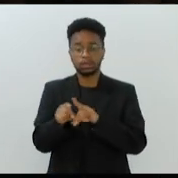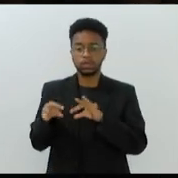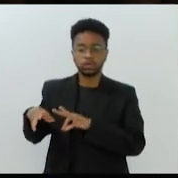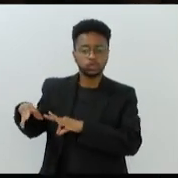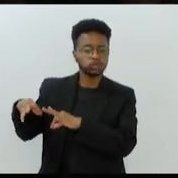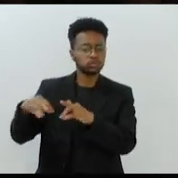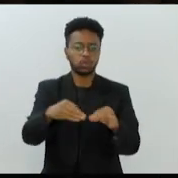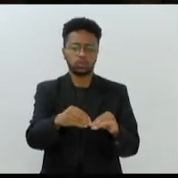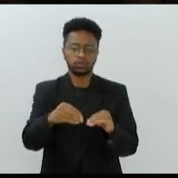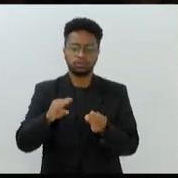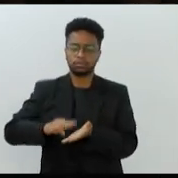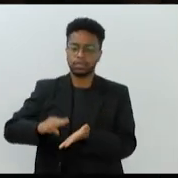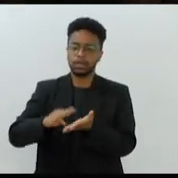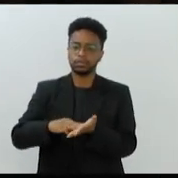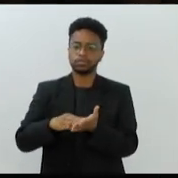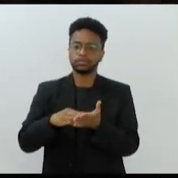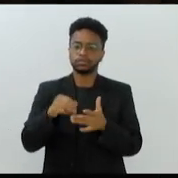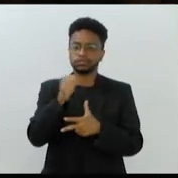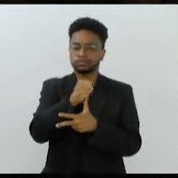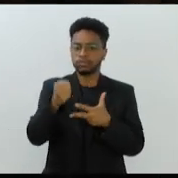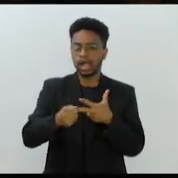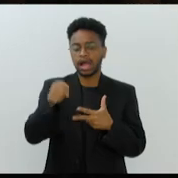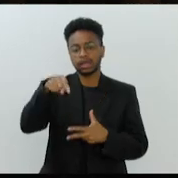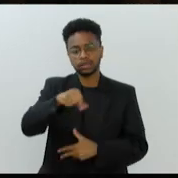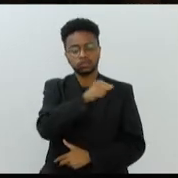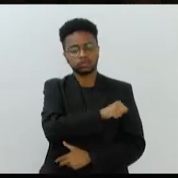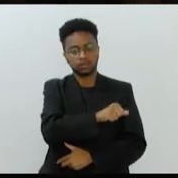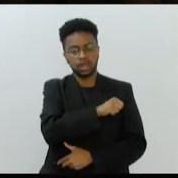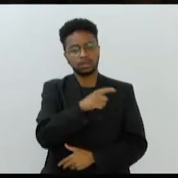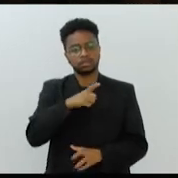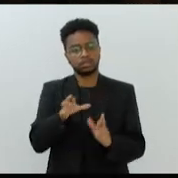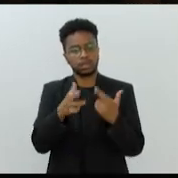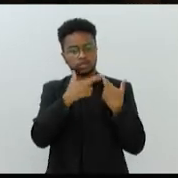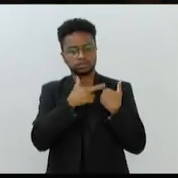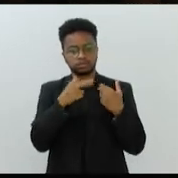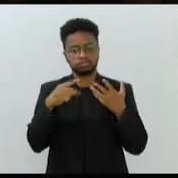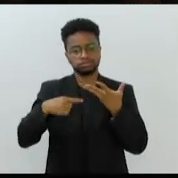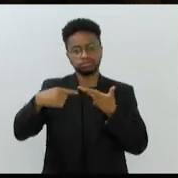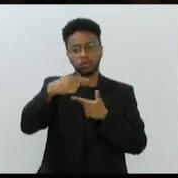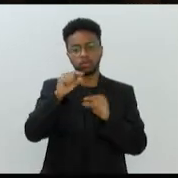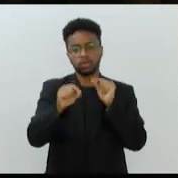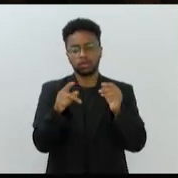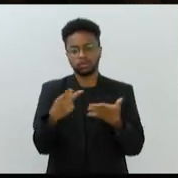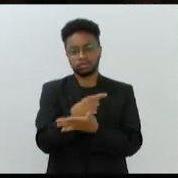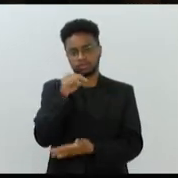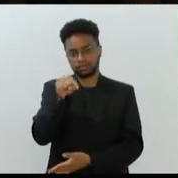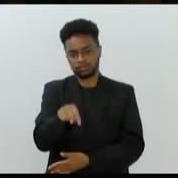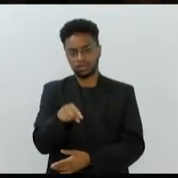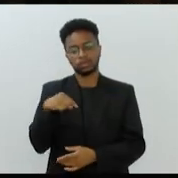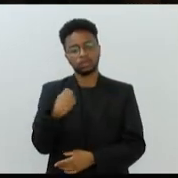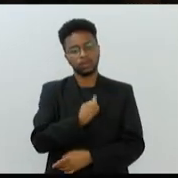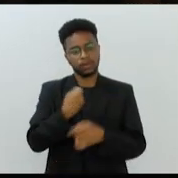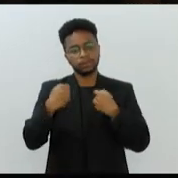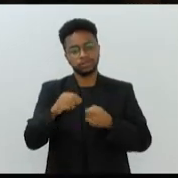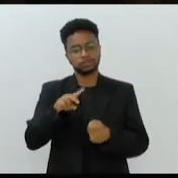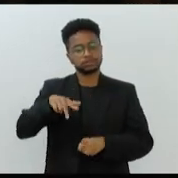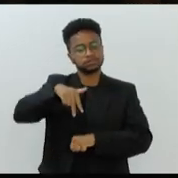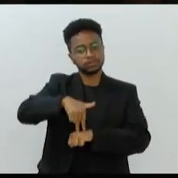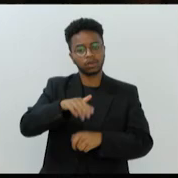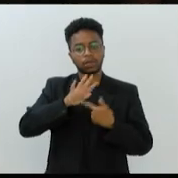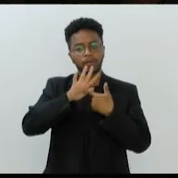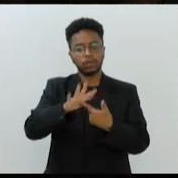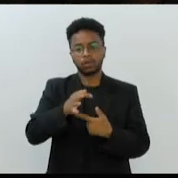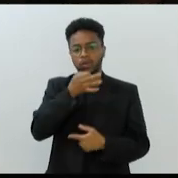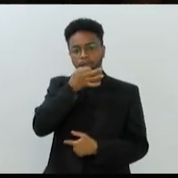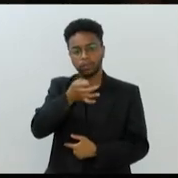aqueles membros de poder do Estado do Rio de Janeiro que têm responsabilidade com o que acontece. Vamos nos posicionar, não vamos